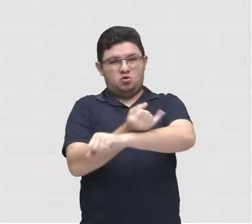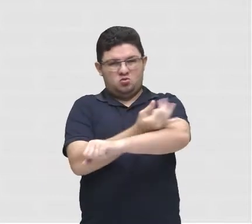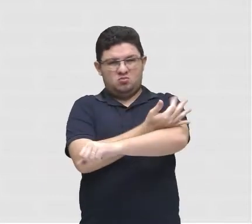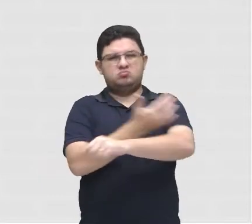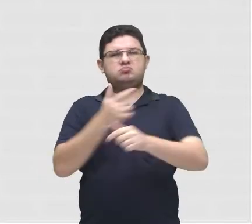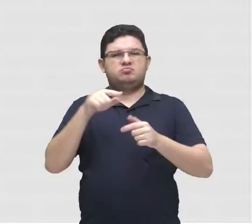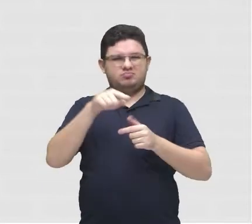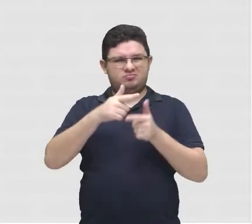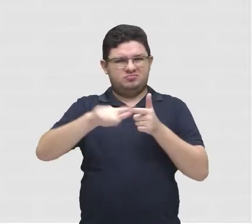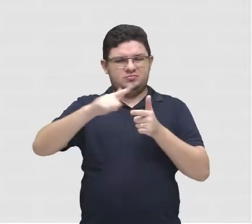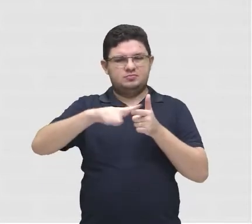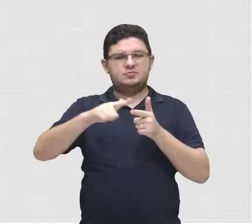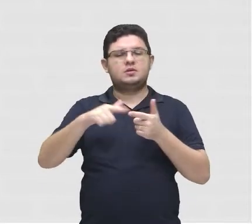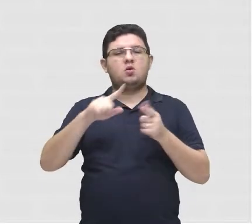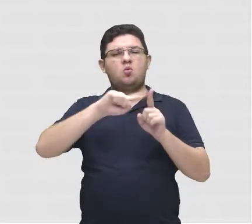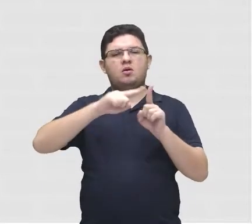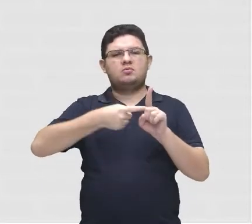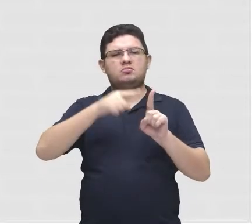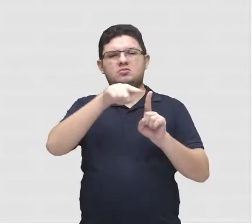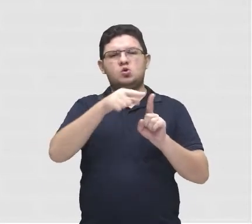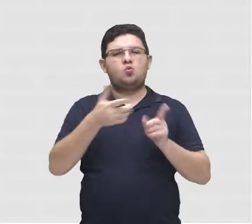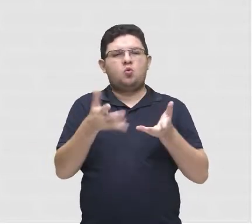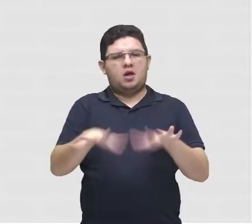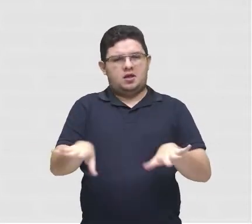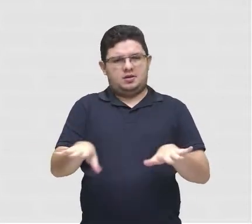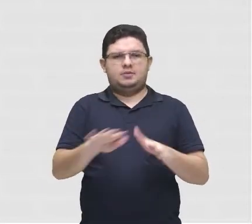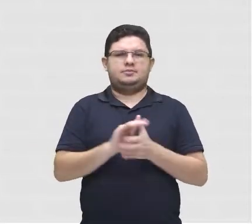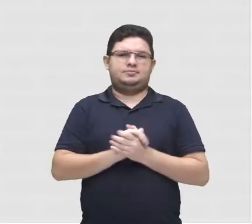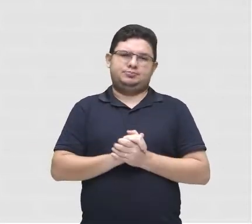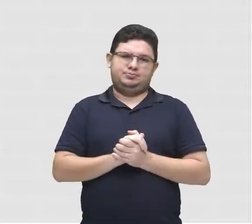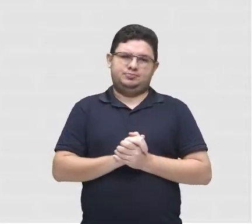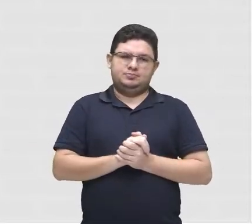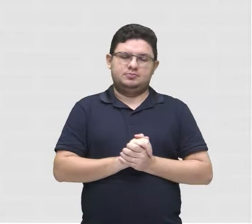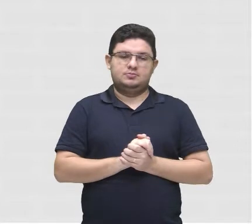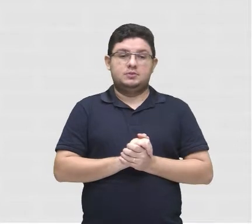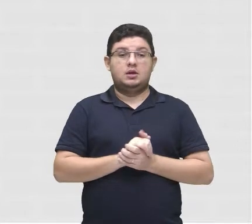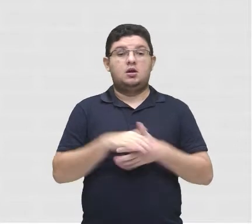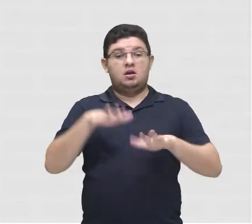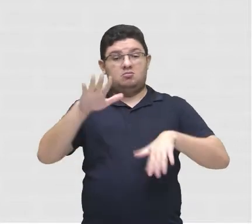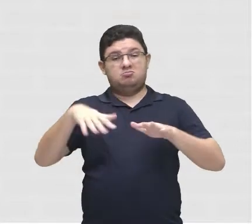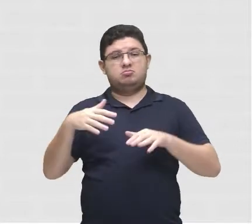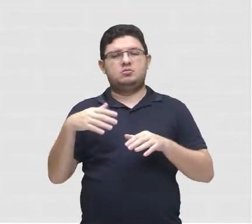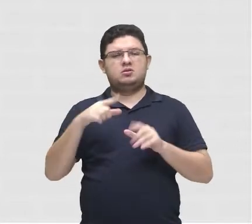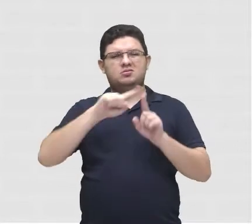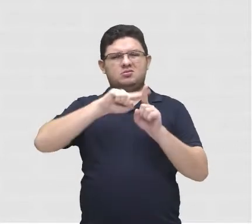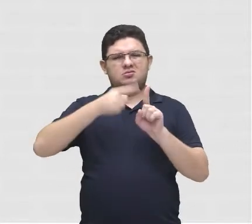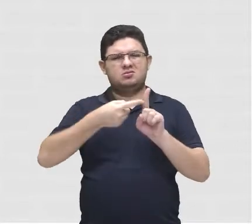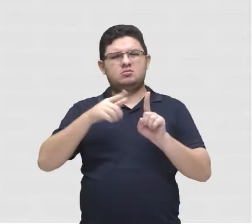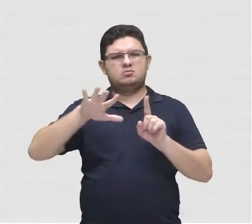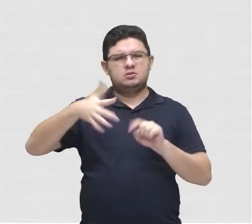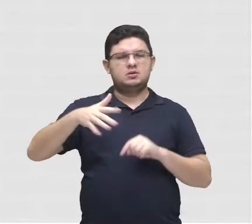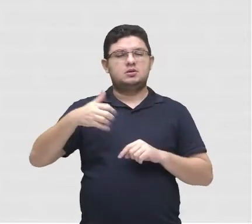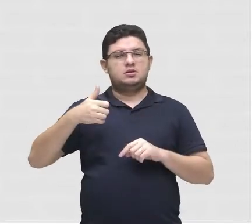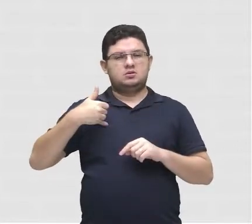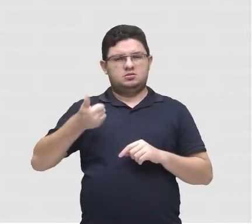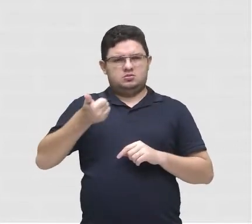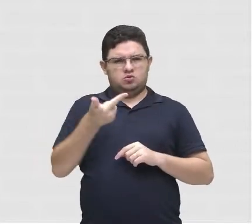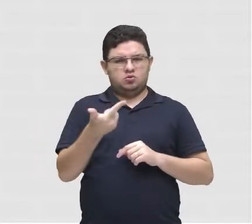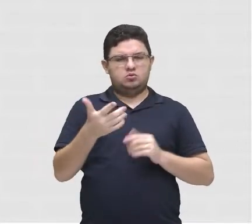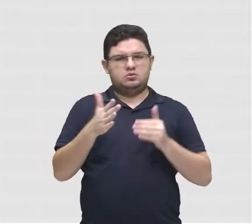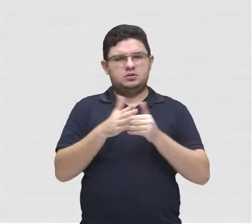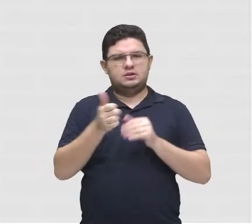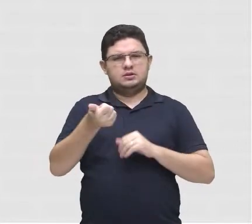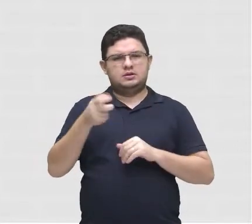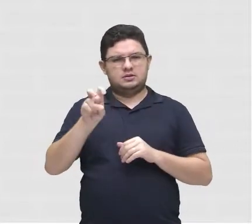é irregular, entre 12 e 15 anos, mais ou menos, ela vai um